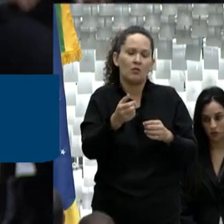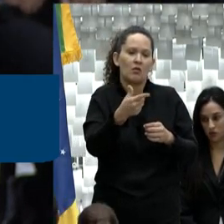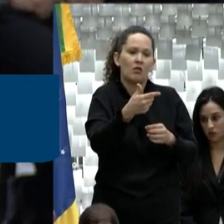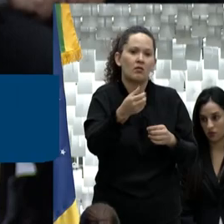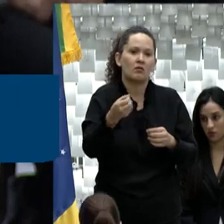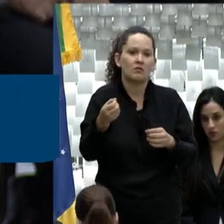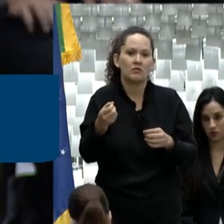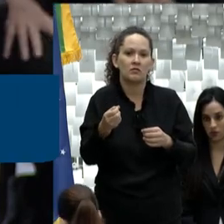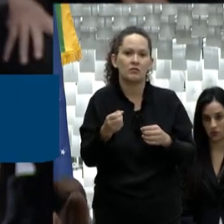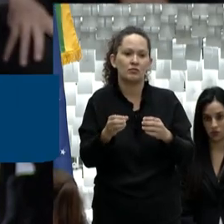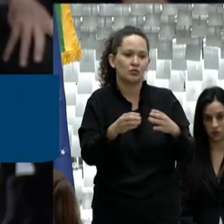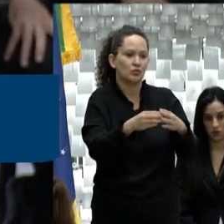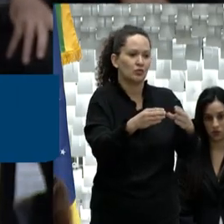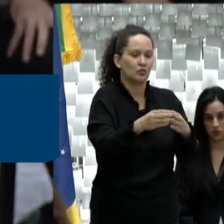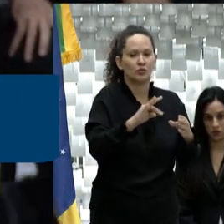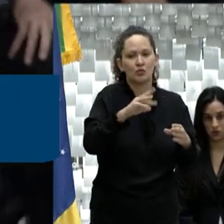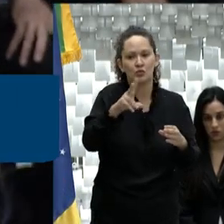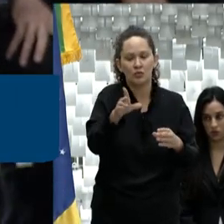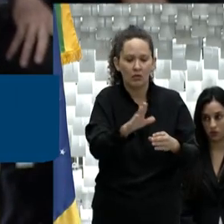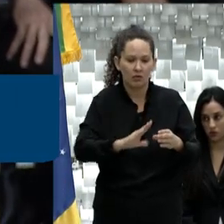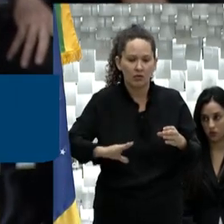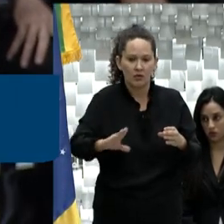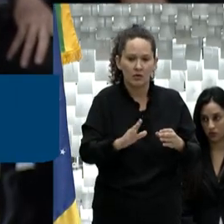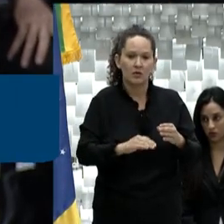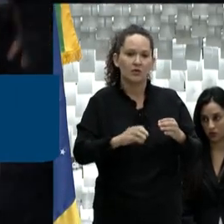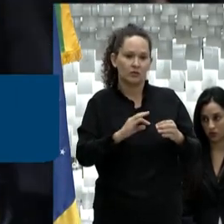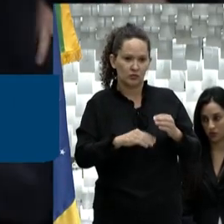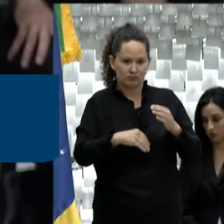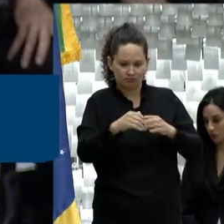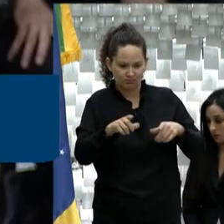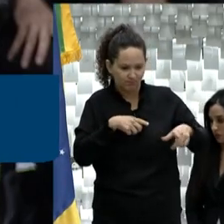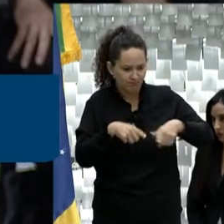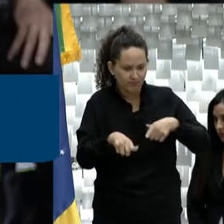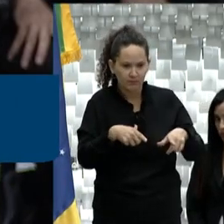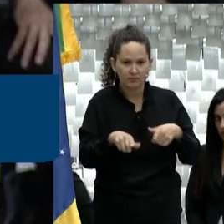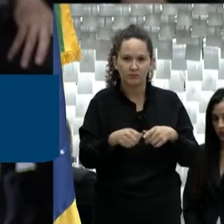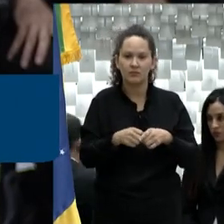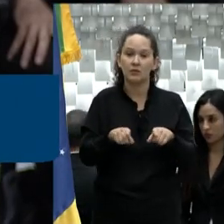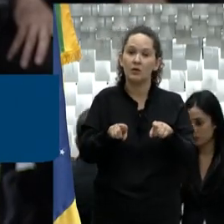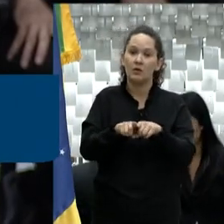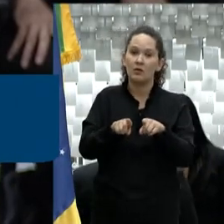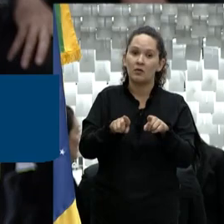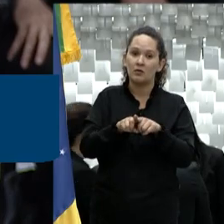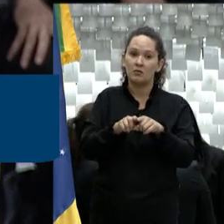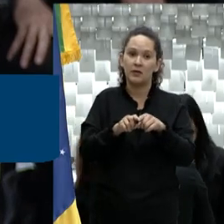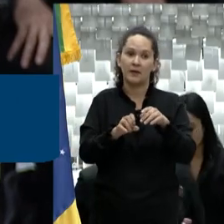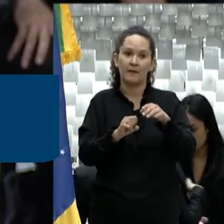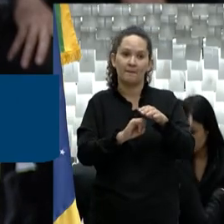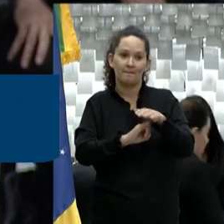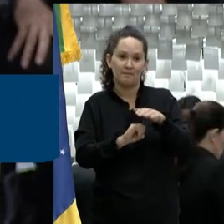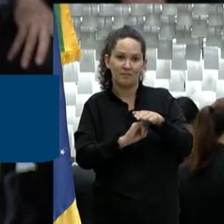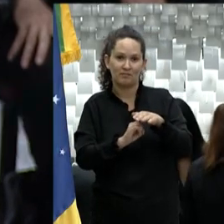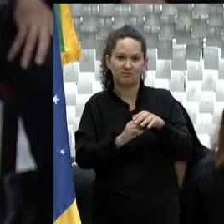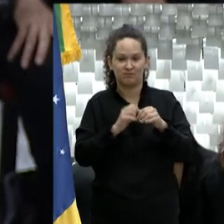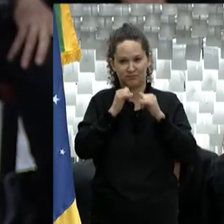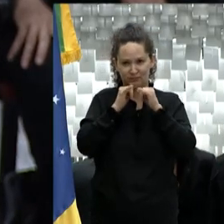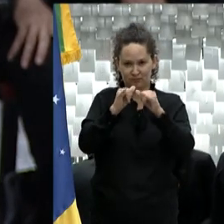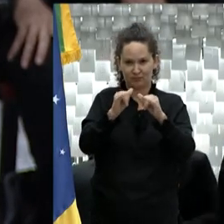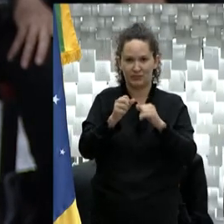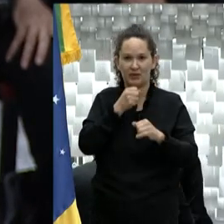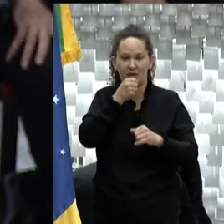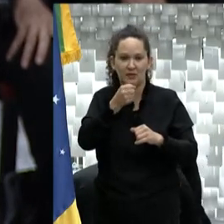200 entidades de todos os setores produtivos, trabalhadores, imprensa, foram ao